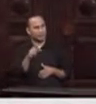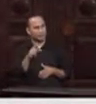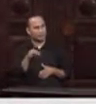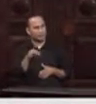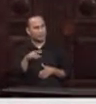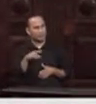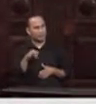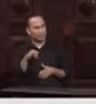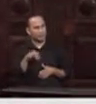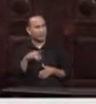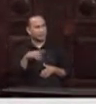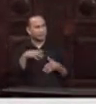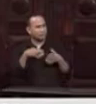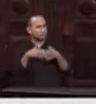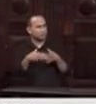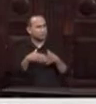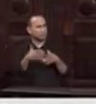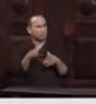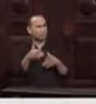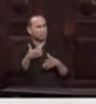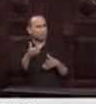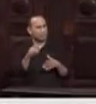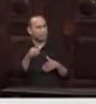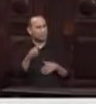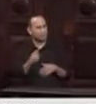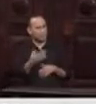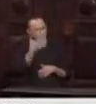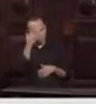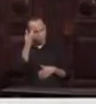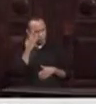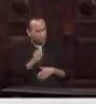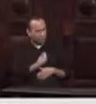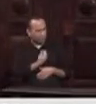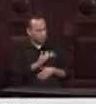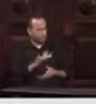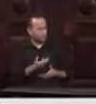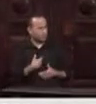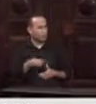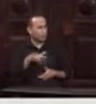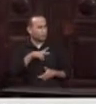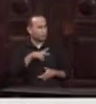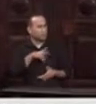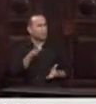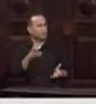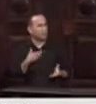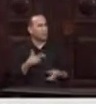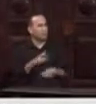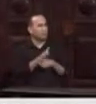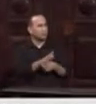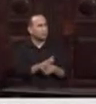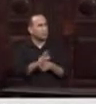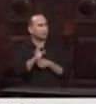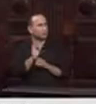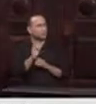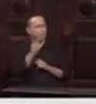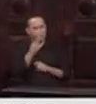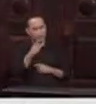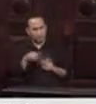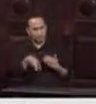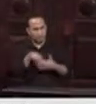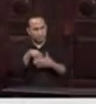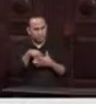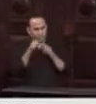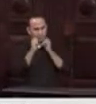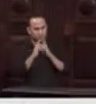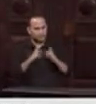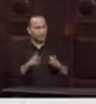uma localidade com cerca de 10 mil habitantes, mas que tem uma situação particular que eu quero ajudar a reverberar aqui da tribuna da Alerge. Aqui nós temos